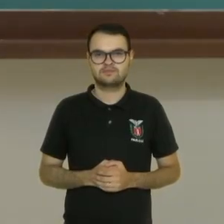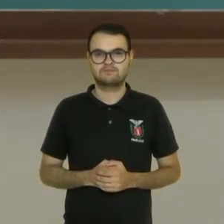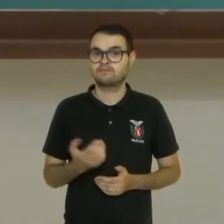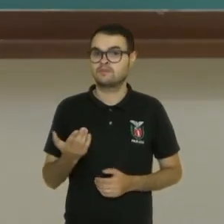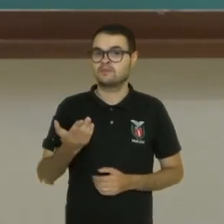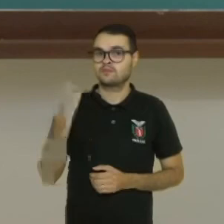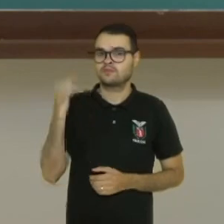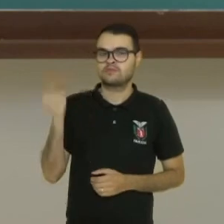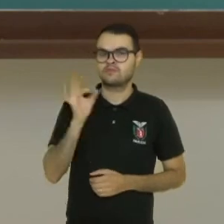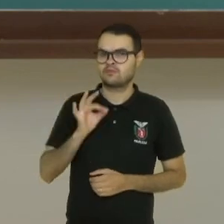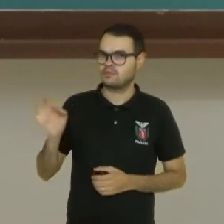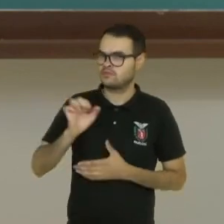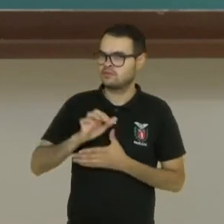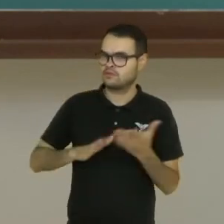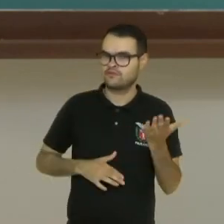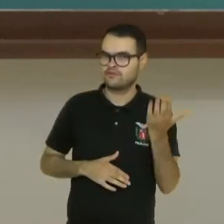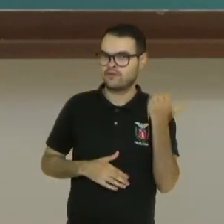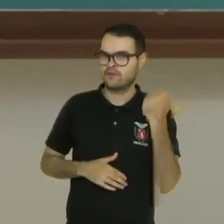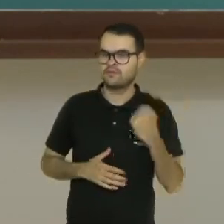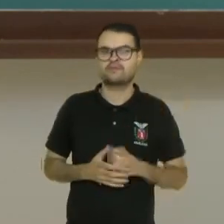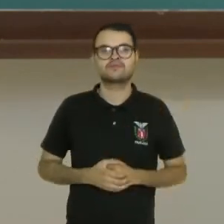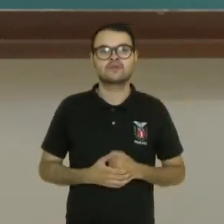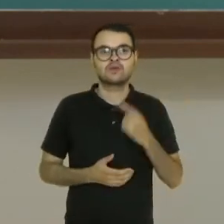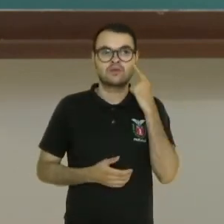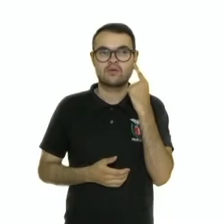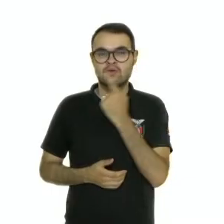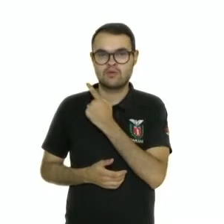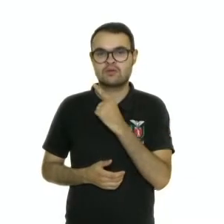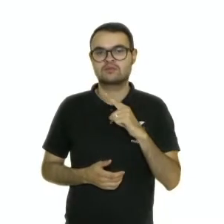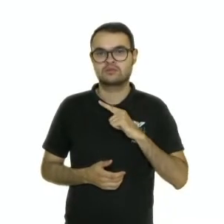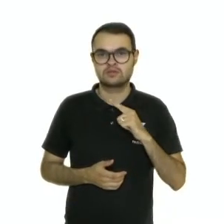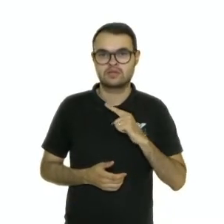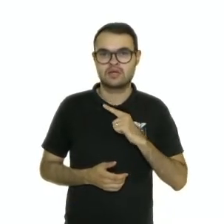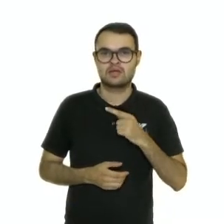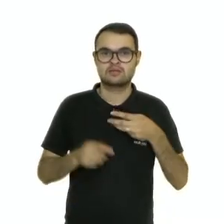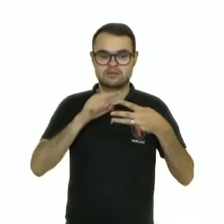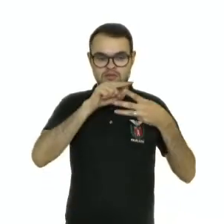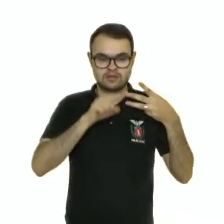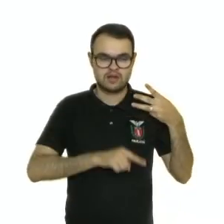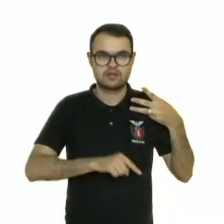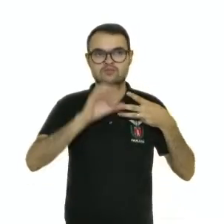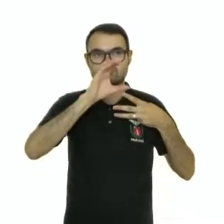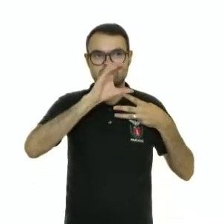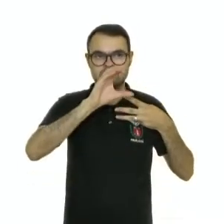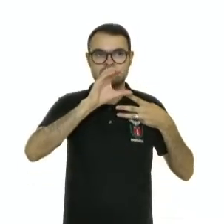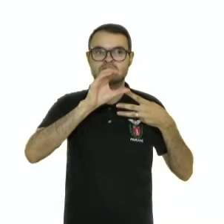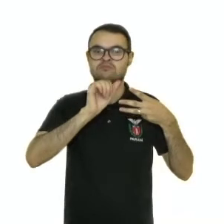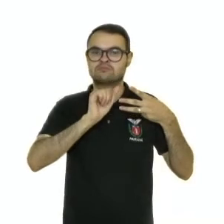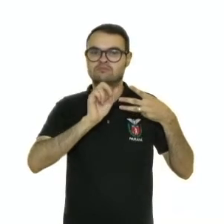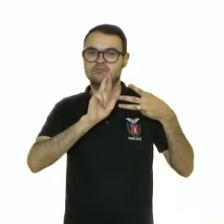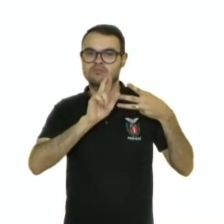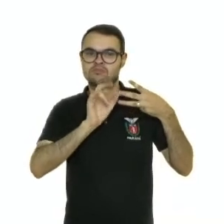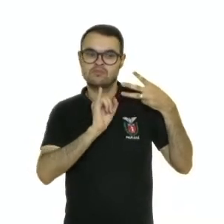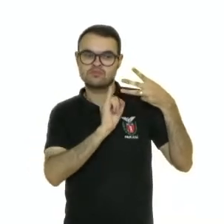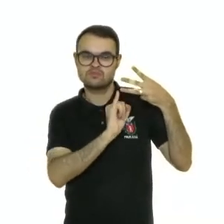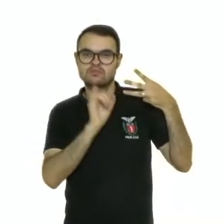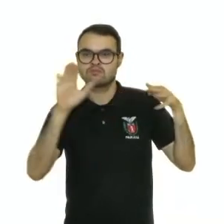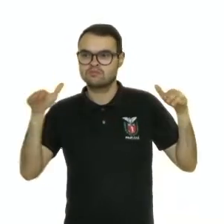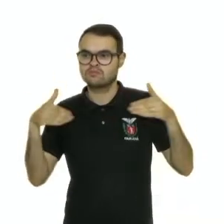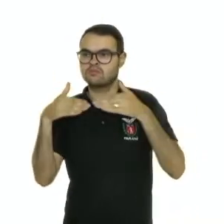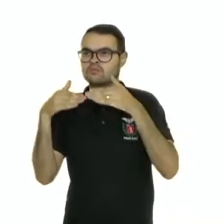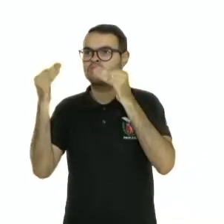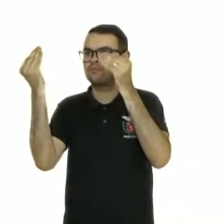Vamos para a correção da atividade mão na massa? Olha só, ele quer que você faça a distribuição eletrônica de acordo com o diagrama